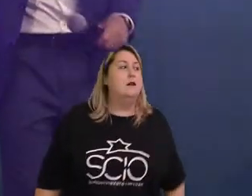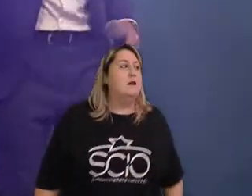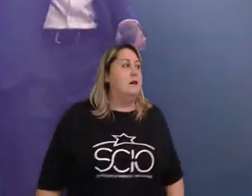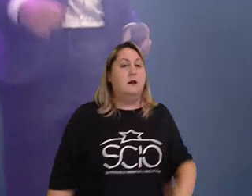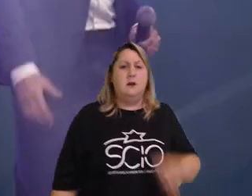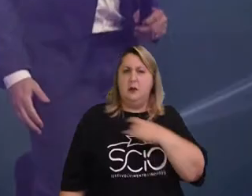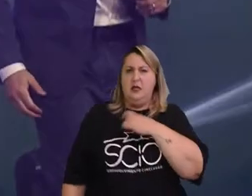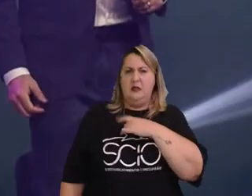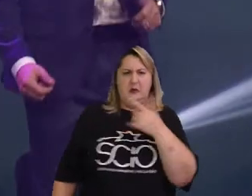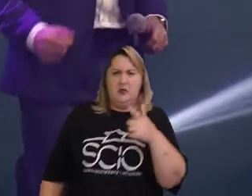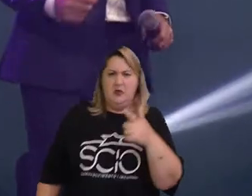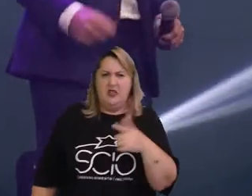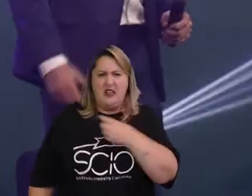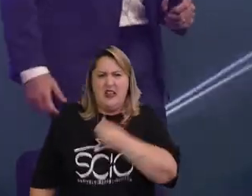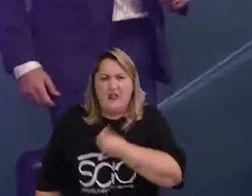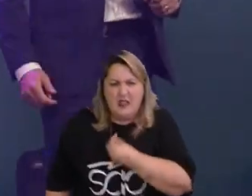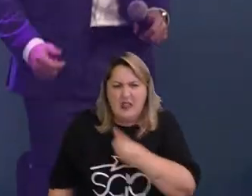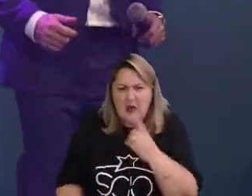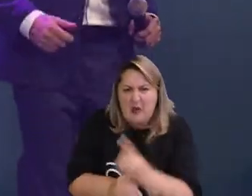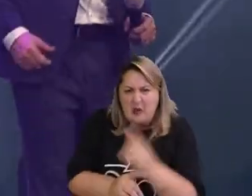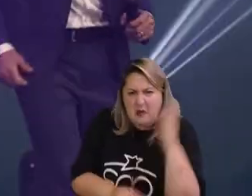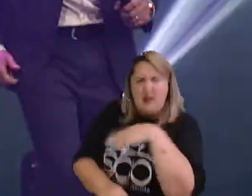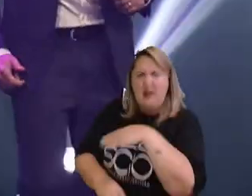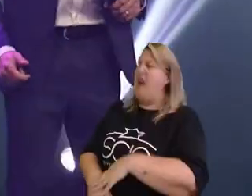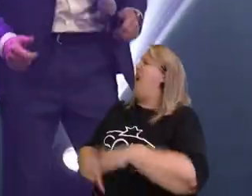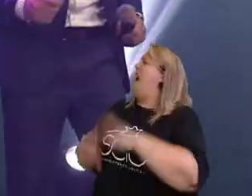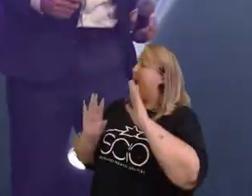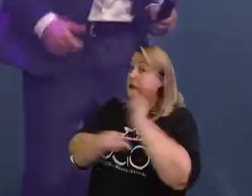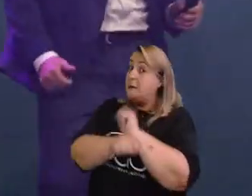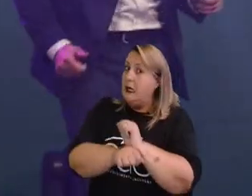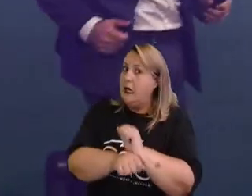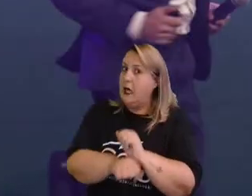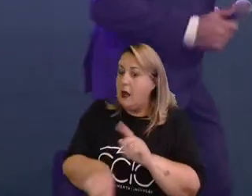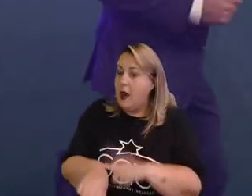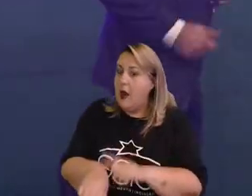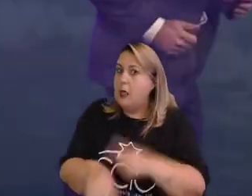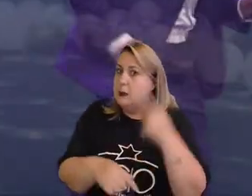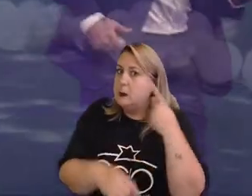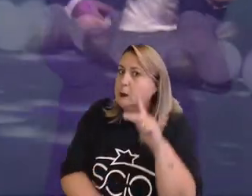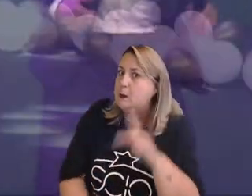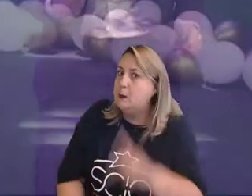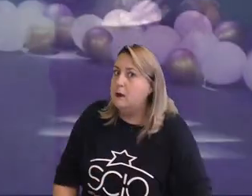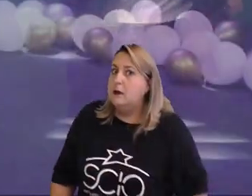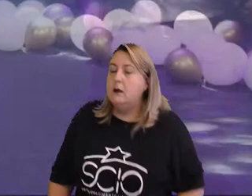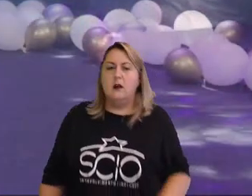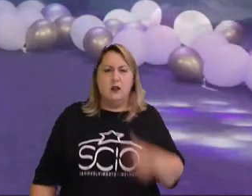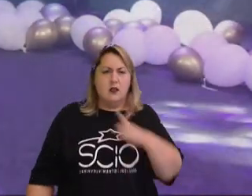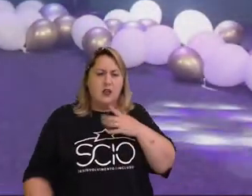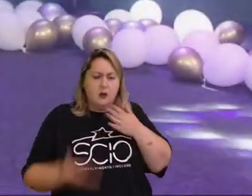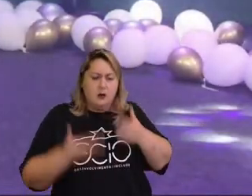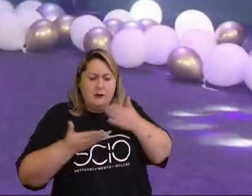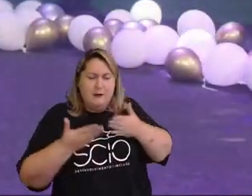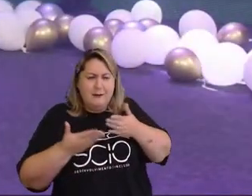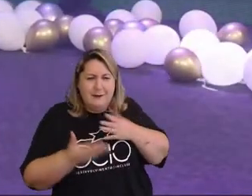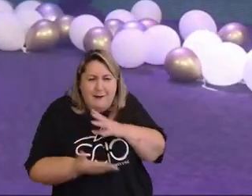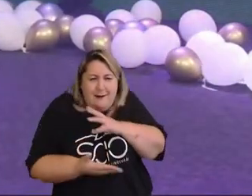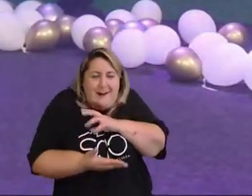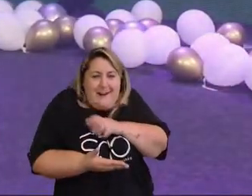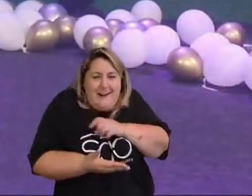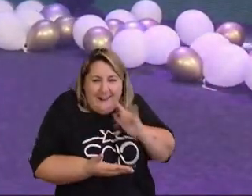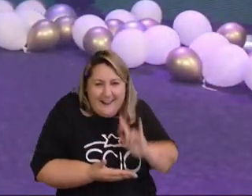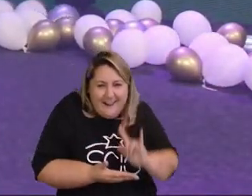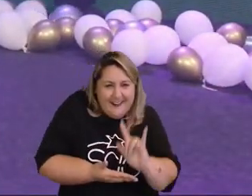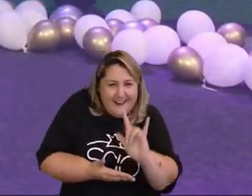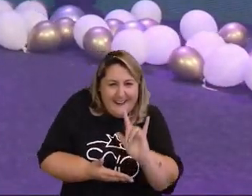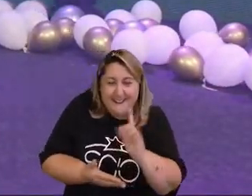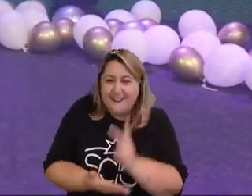não se apavora. Se na vida encontrar sabor, vai saber ser a sua hora. Quem cultiva a semente do amor,